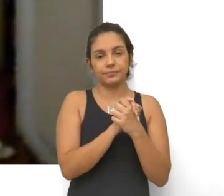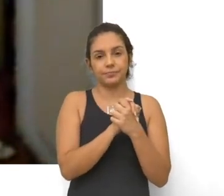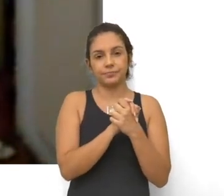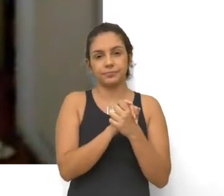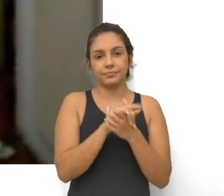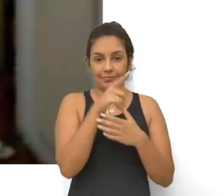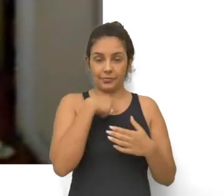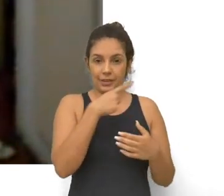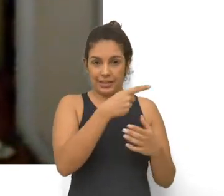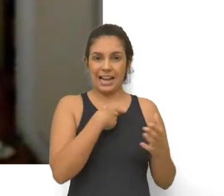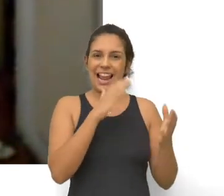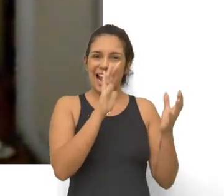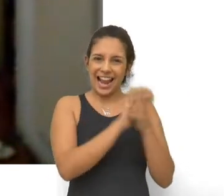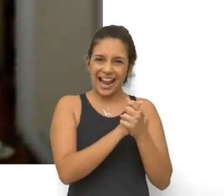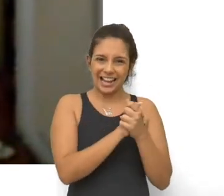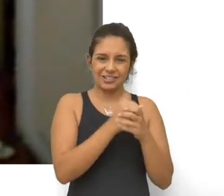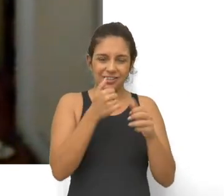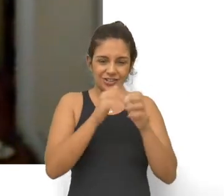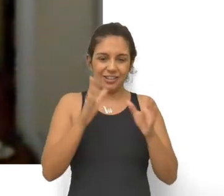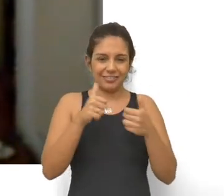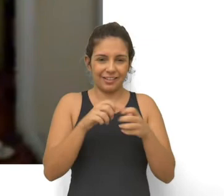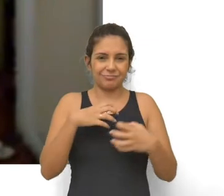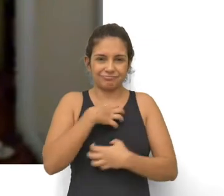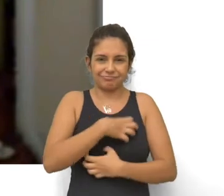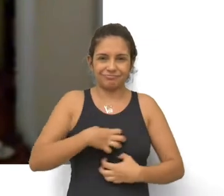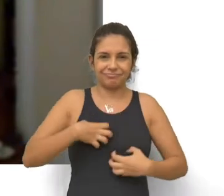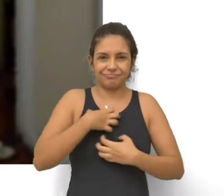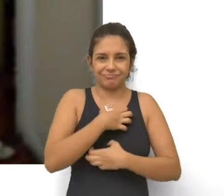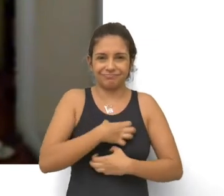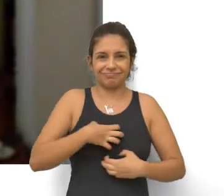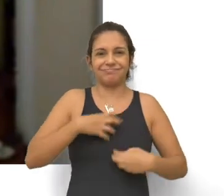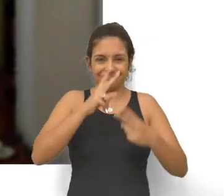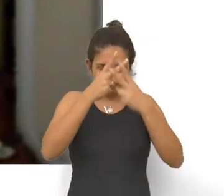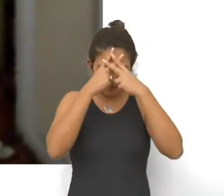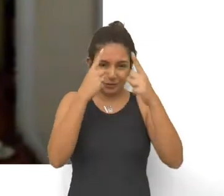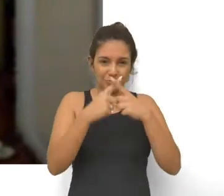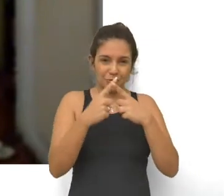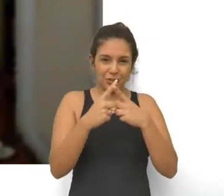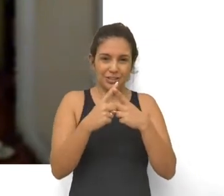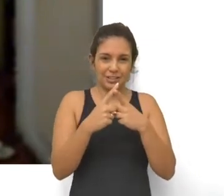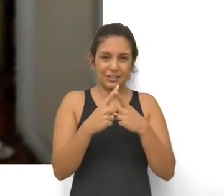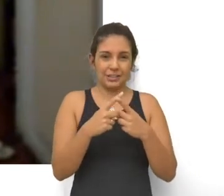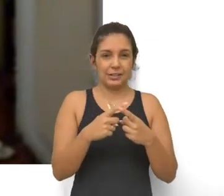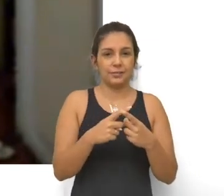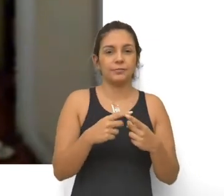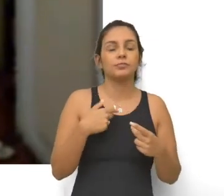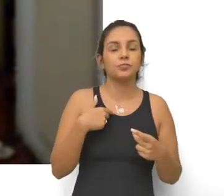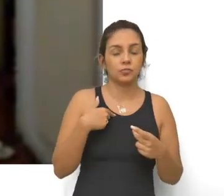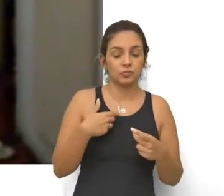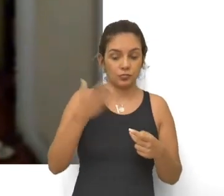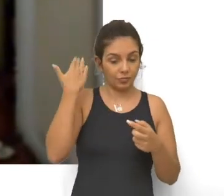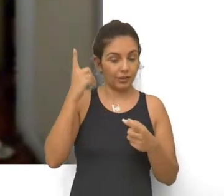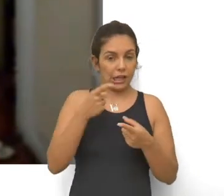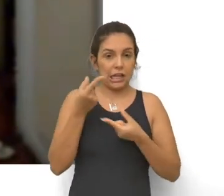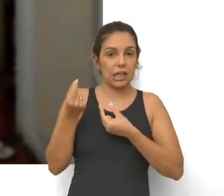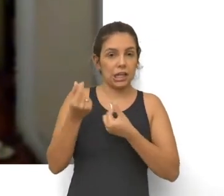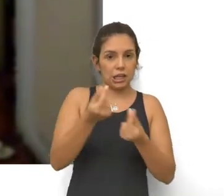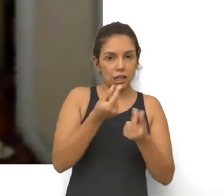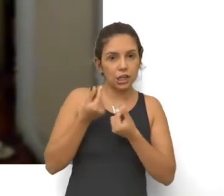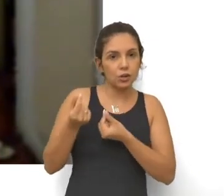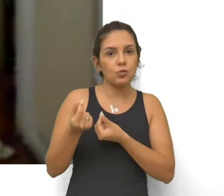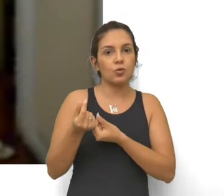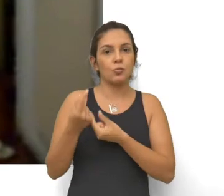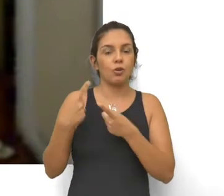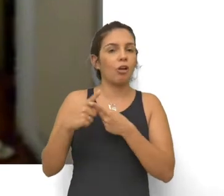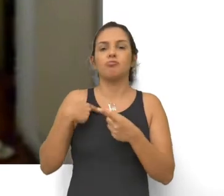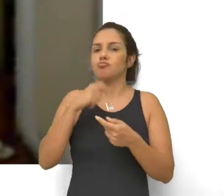no casamento parece que ele estava ressentido, durante o casamento. Porque ele era um bronco que foi expandindo suas terras, mas era um cara que não